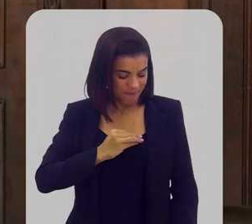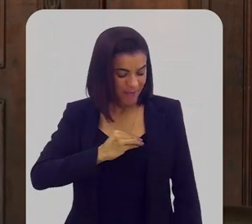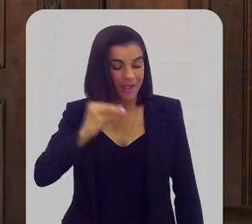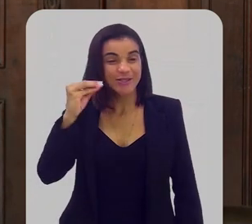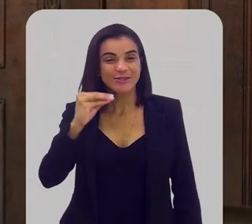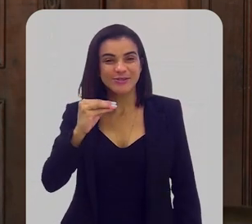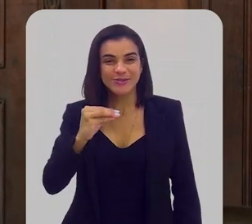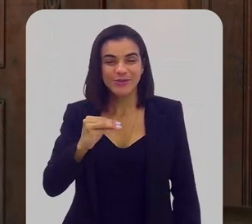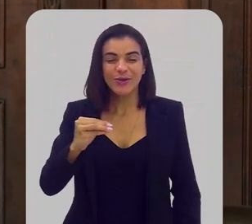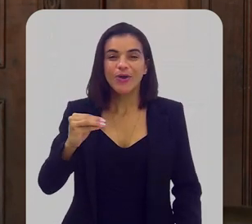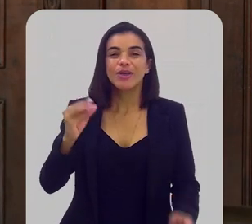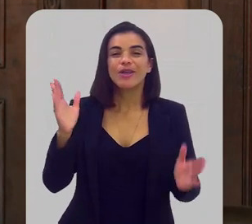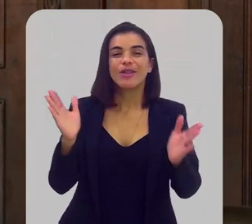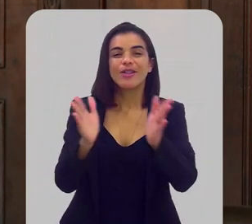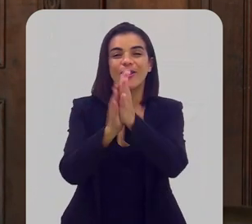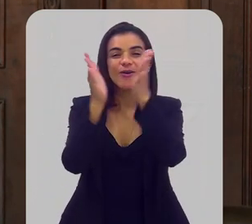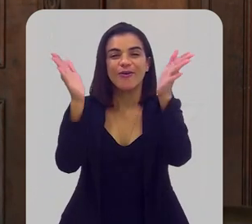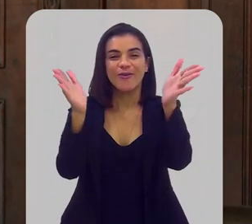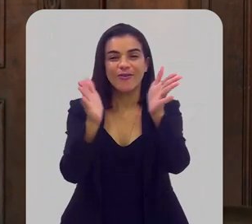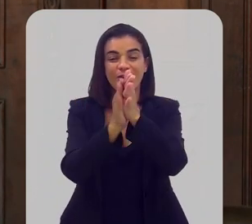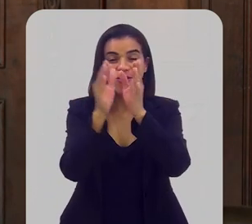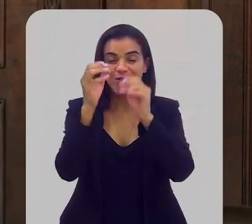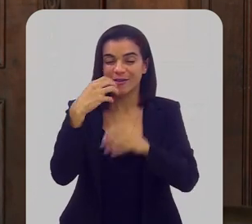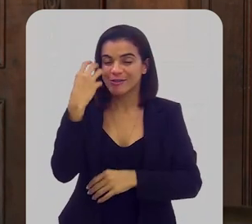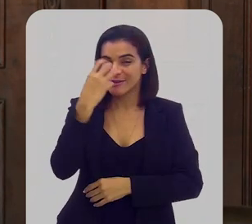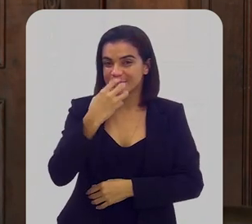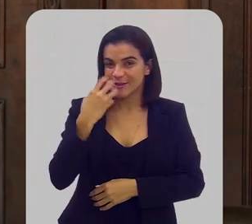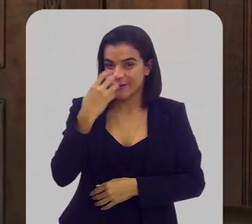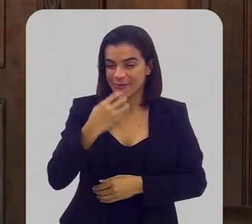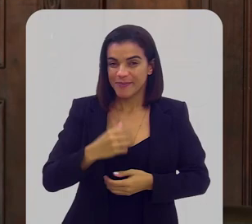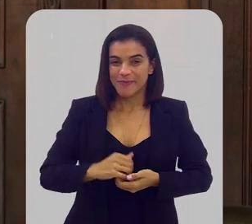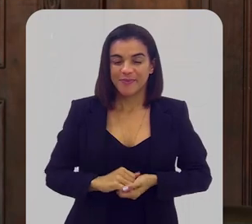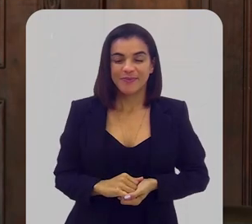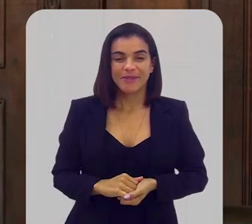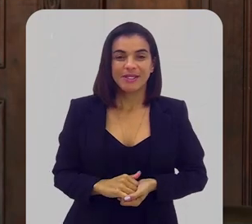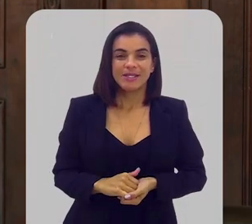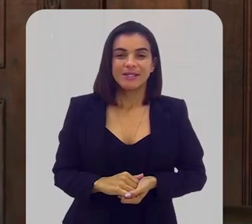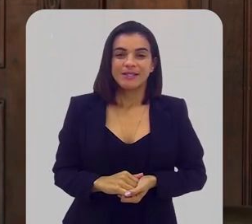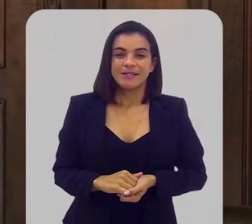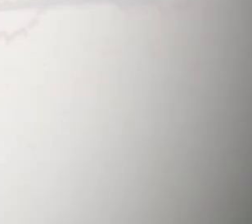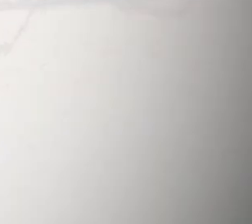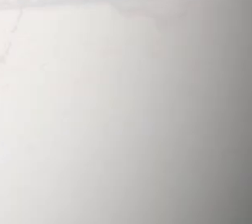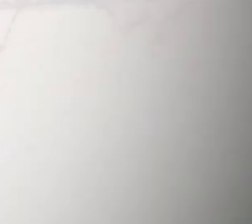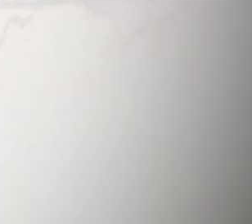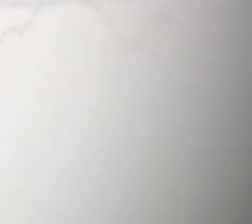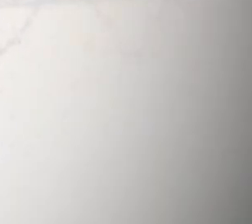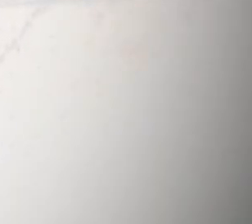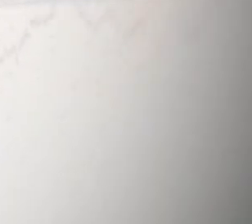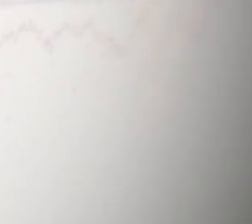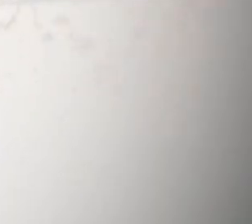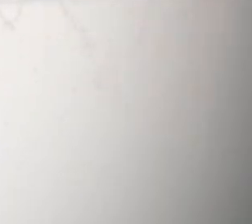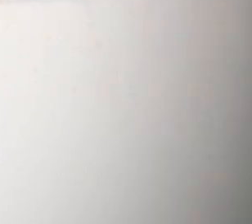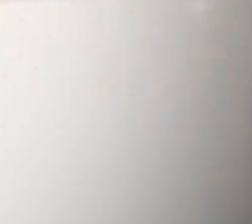especial. Um beijo no seu coração e Louvor Som está no ar.